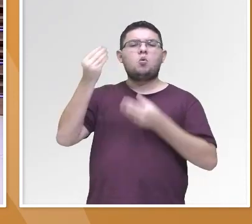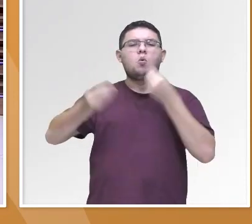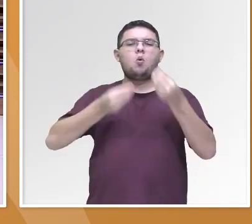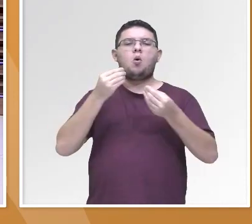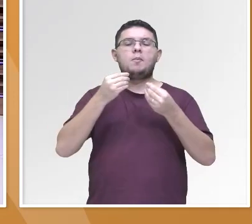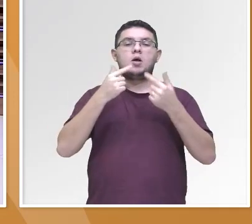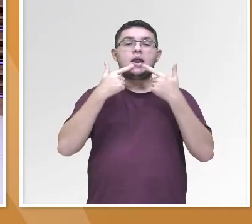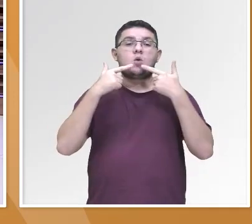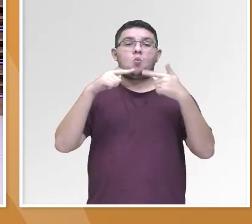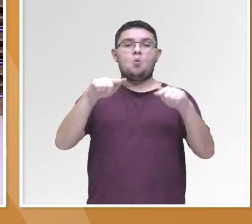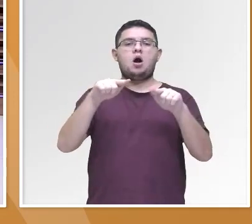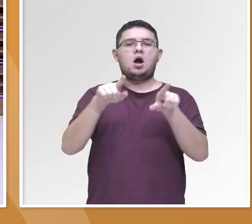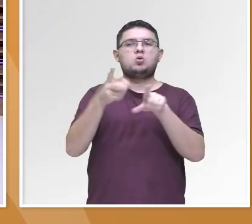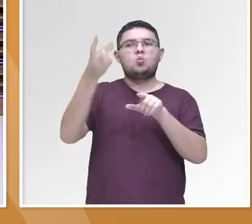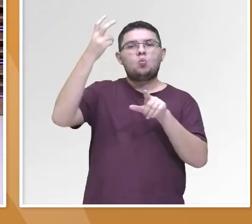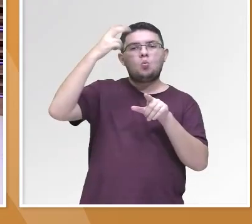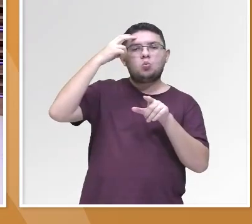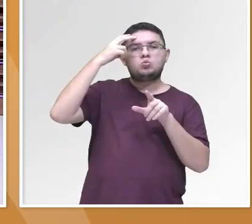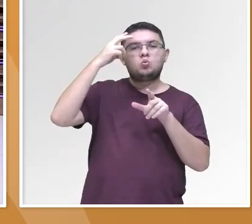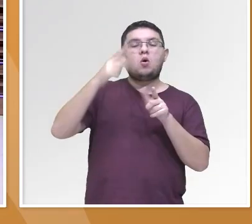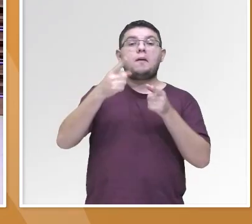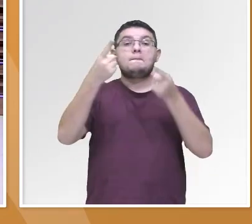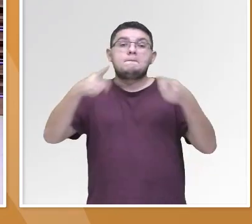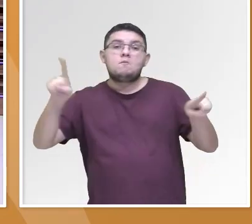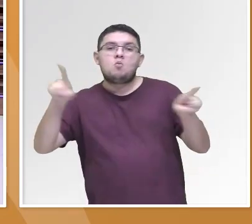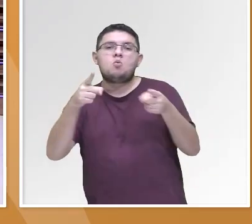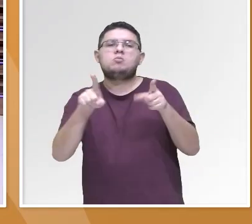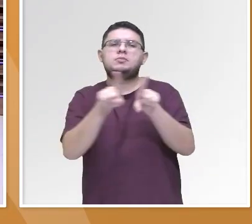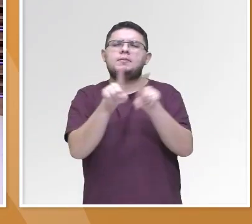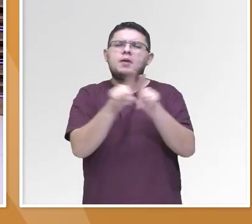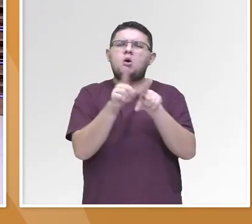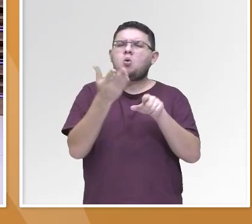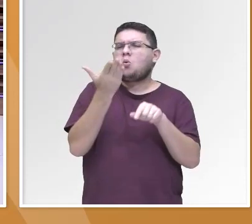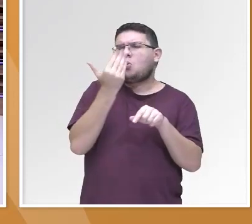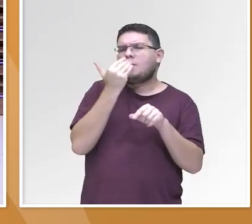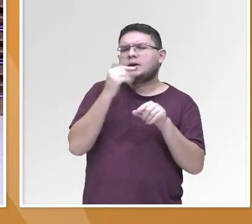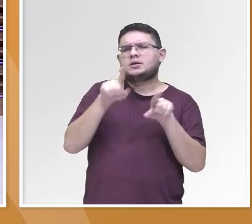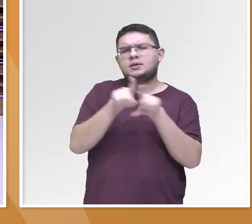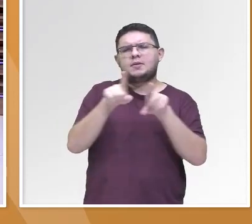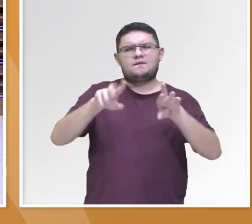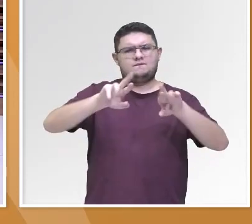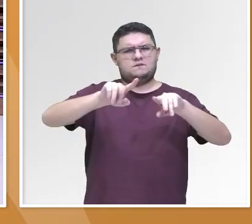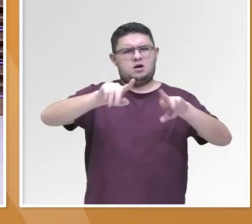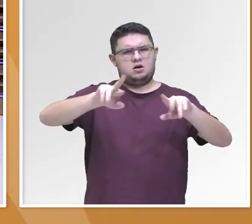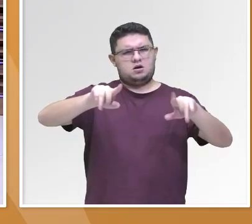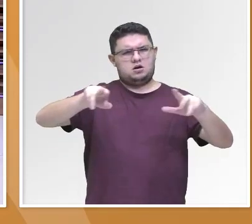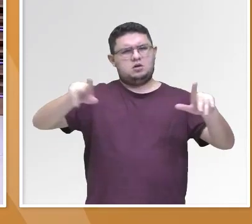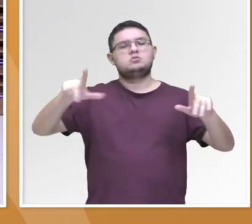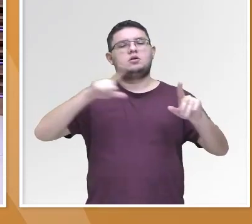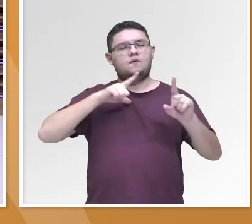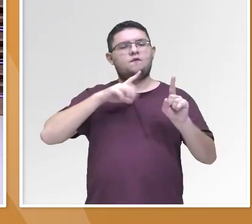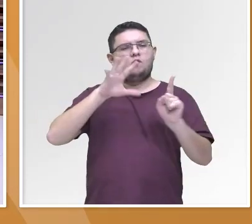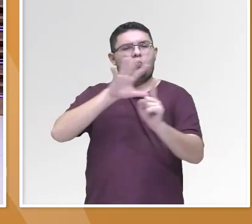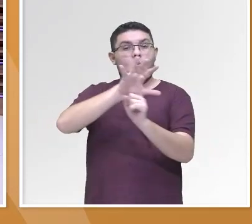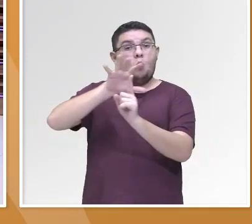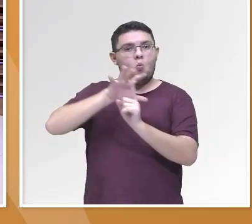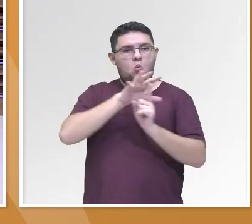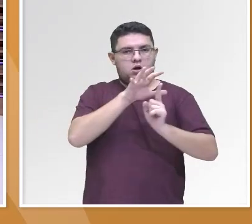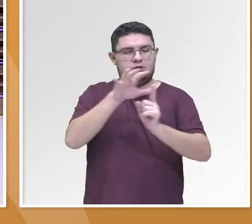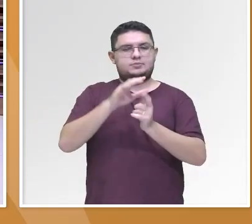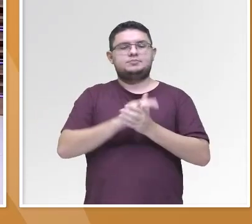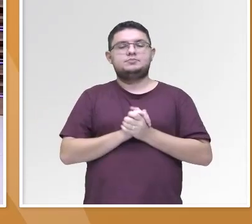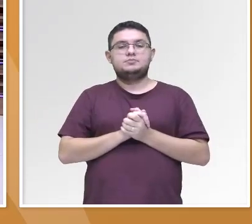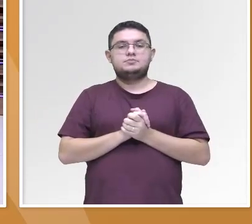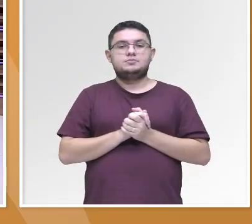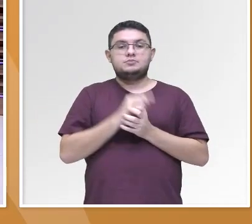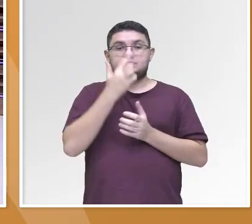da cultura, da música, da comida e de diversas outras questões também. Então é justamente nesse momento